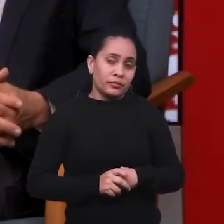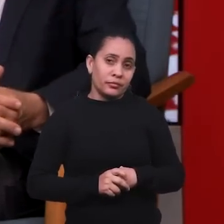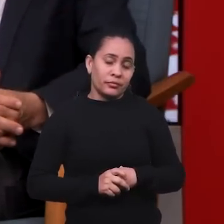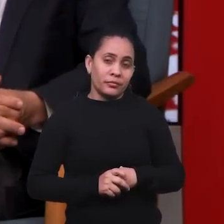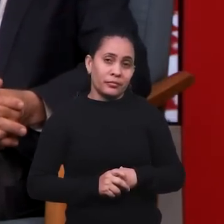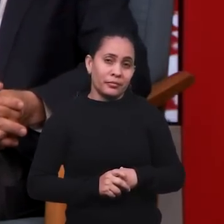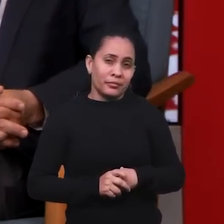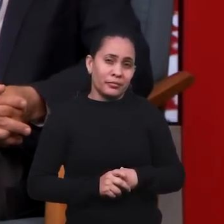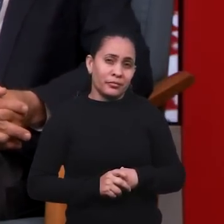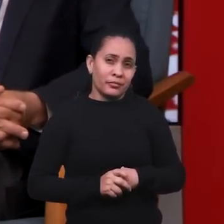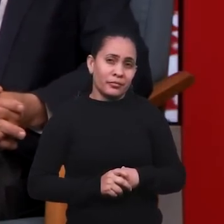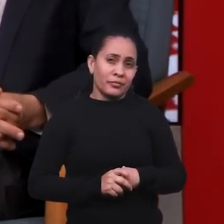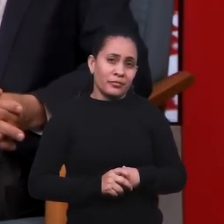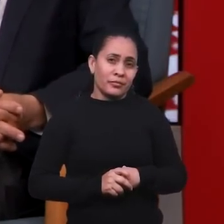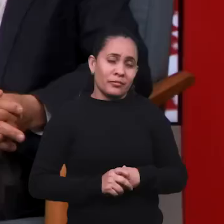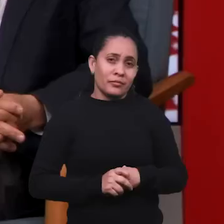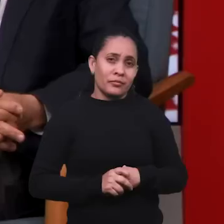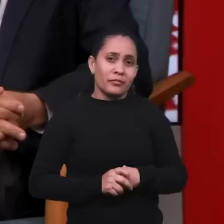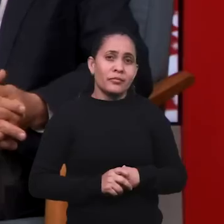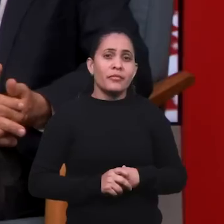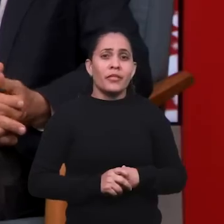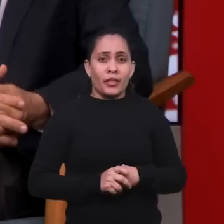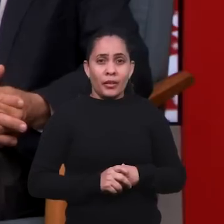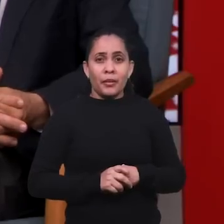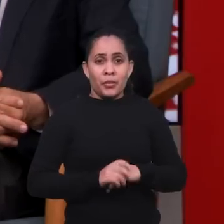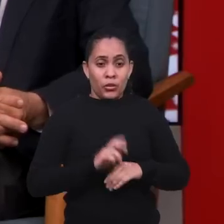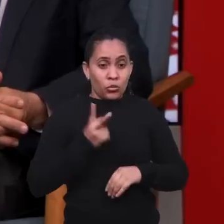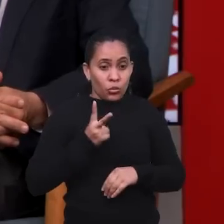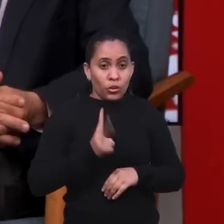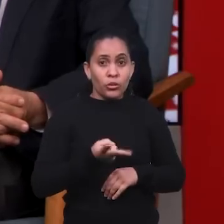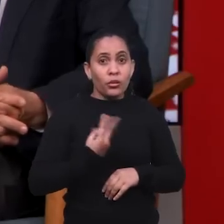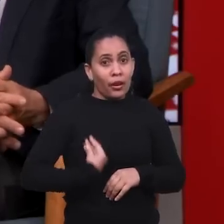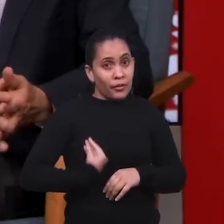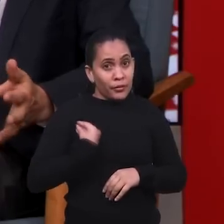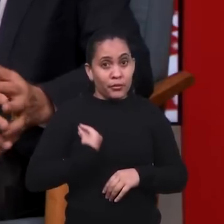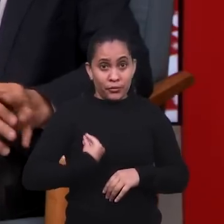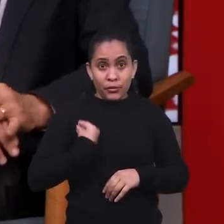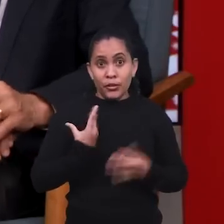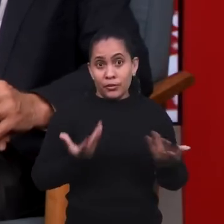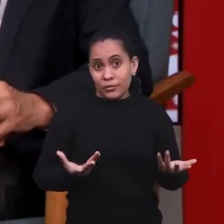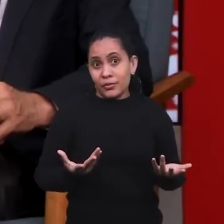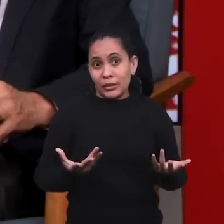seu de sobrevivência. Era realmente um quadro difícil.